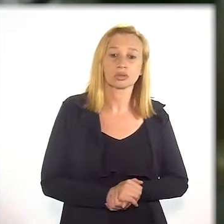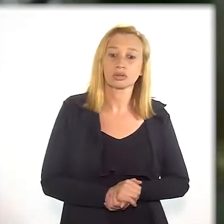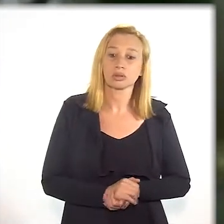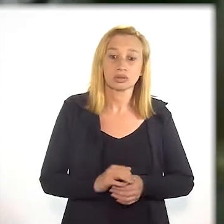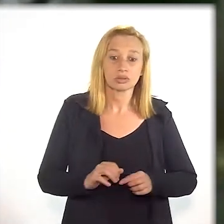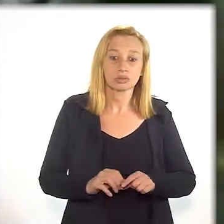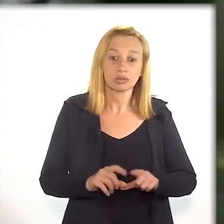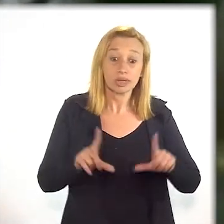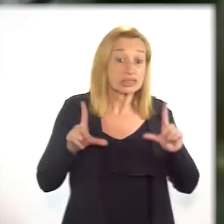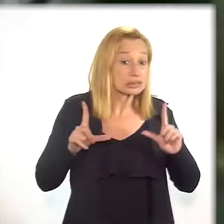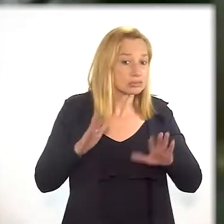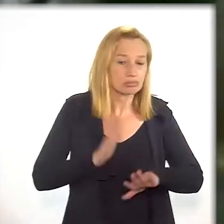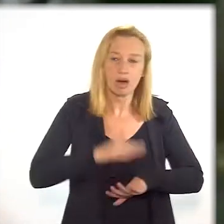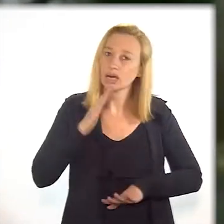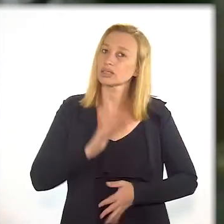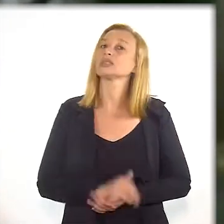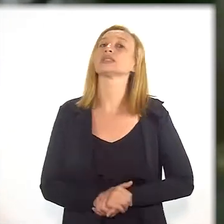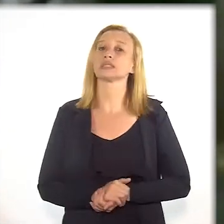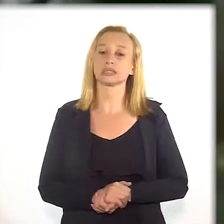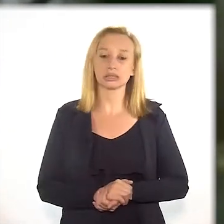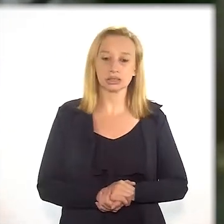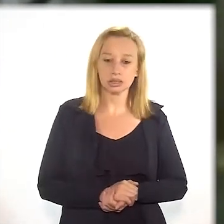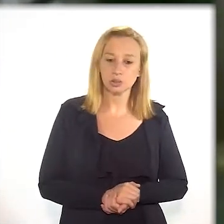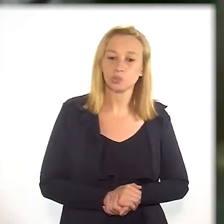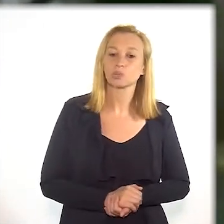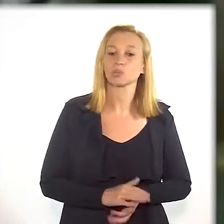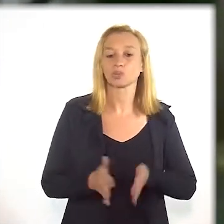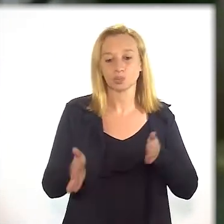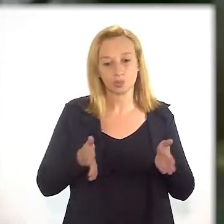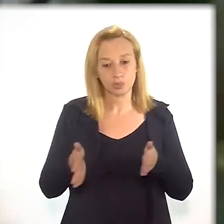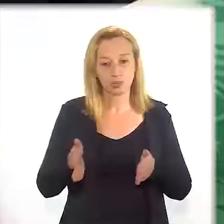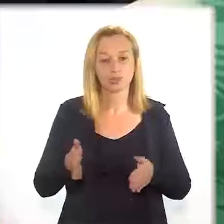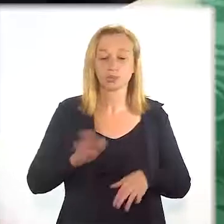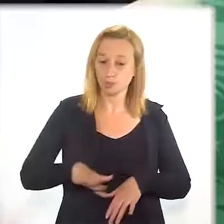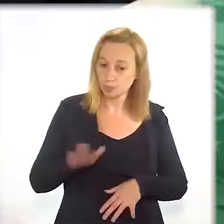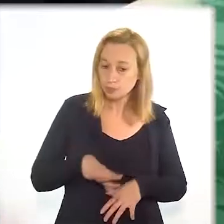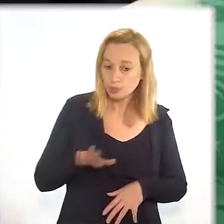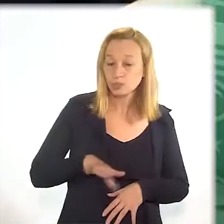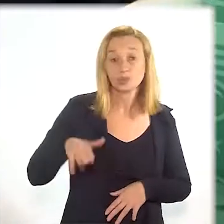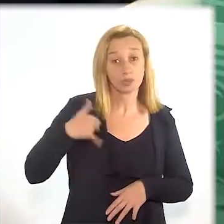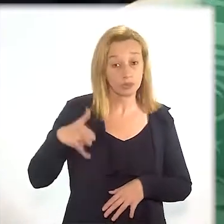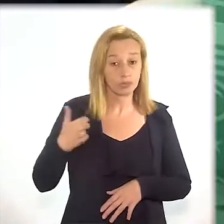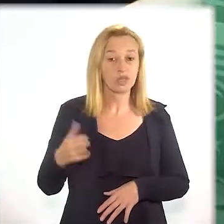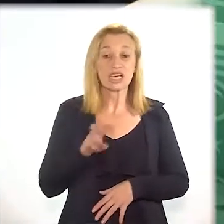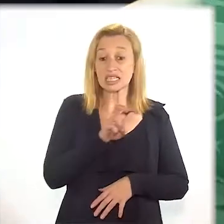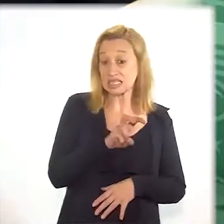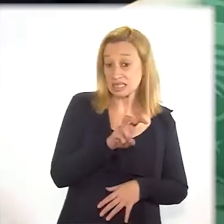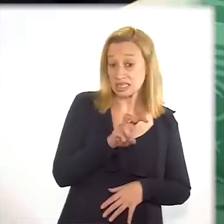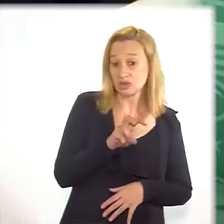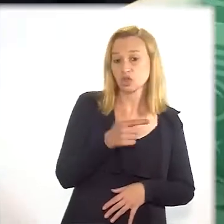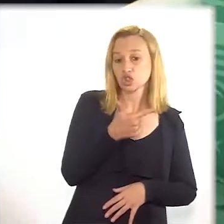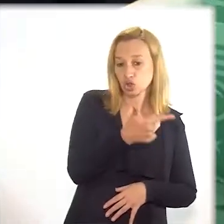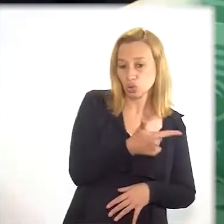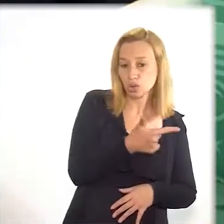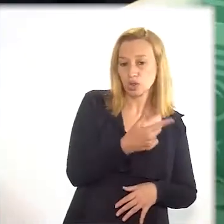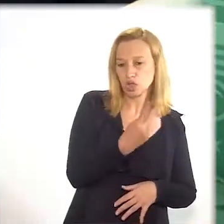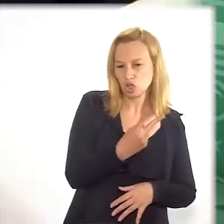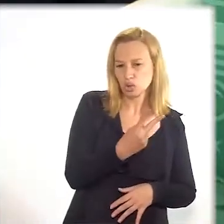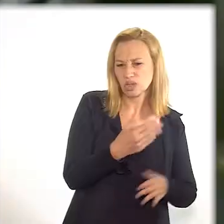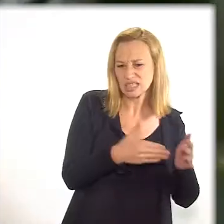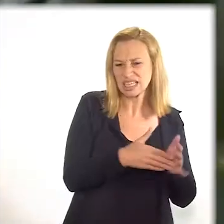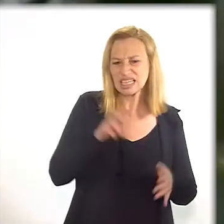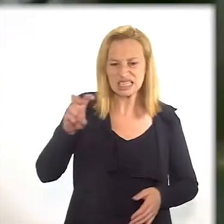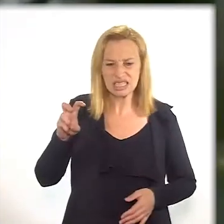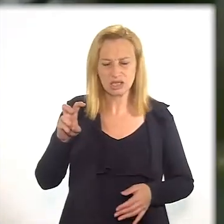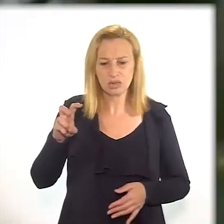se destacando nessas faixas etárias. Em relação às crianças de 2 a 5 anos,